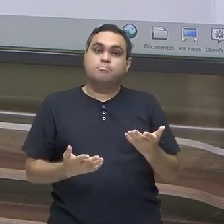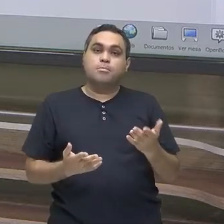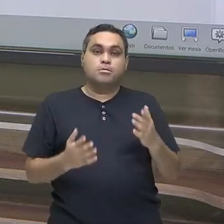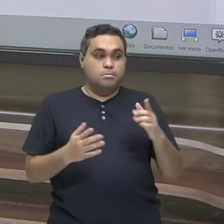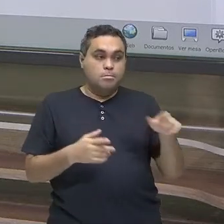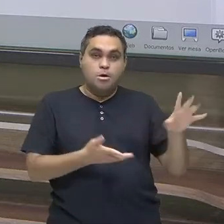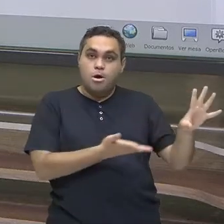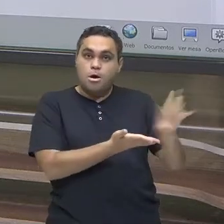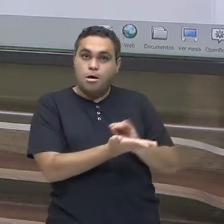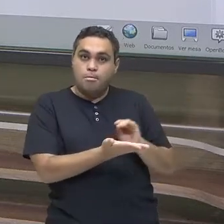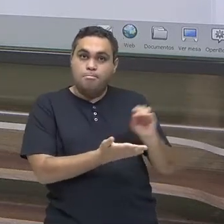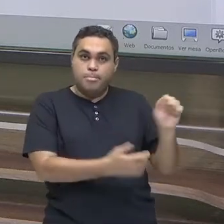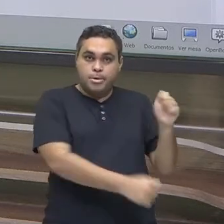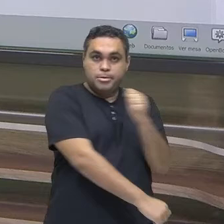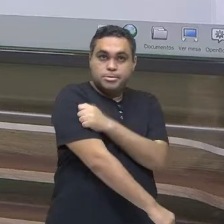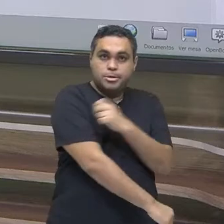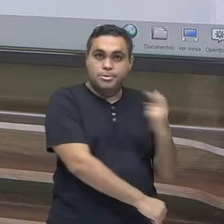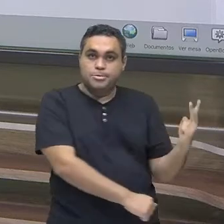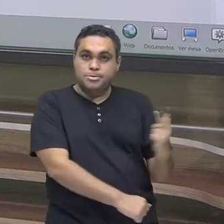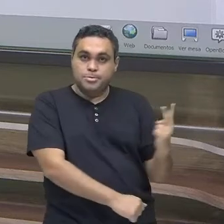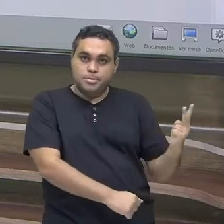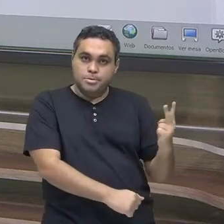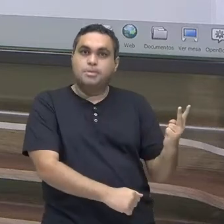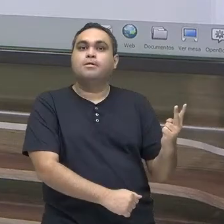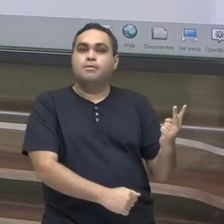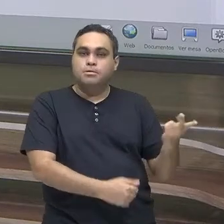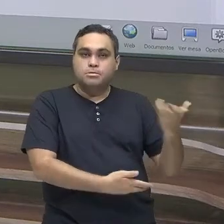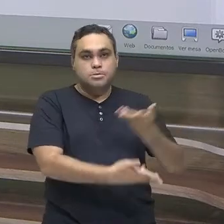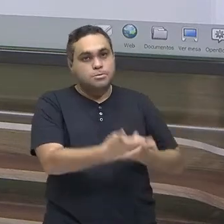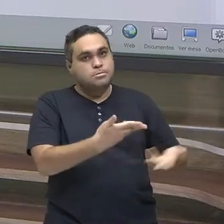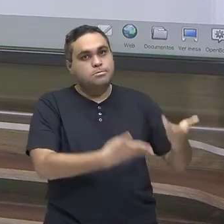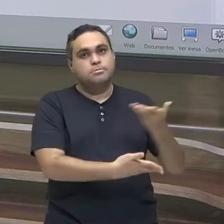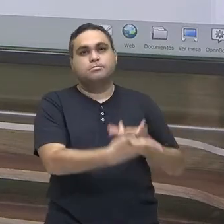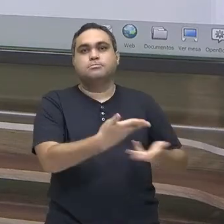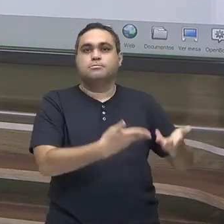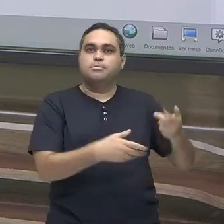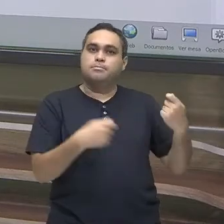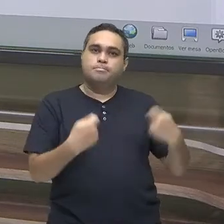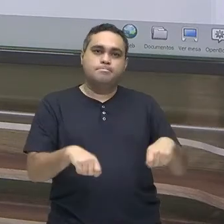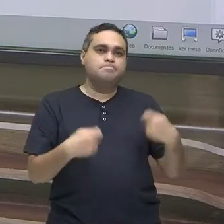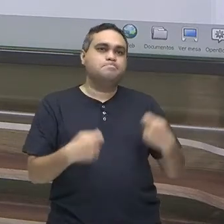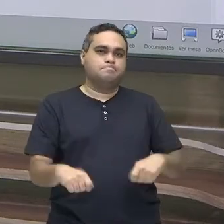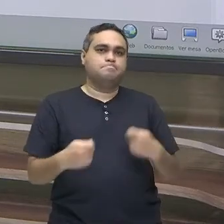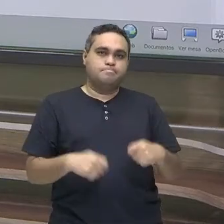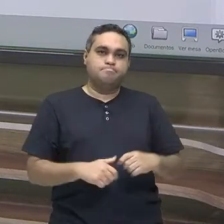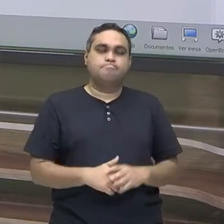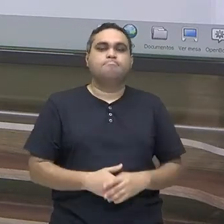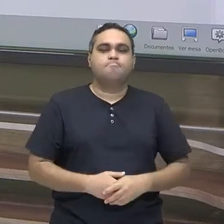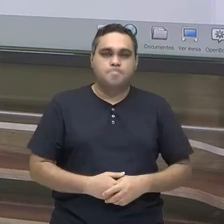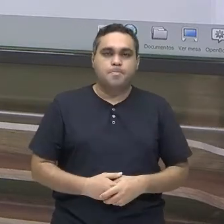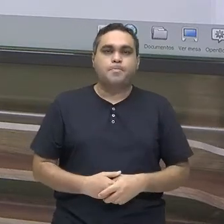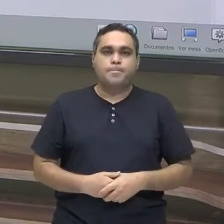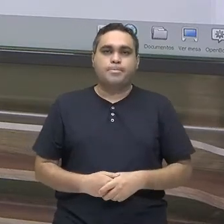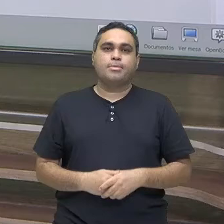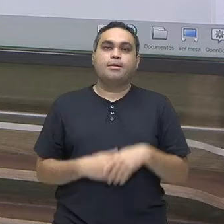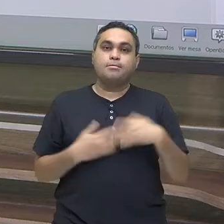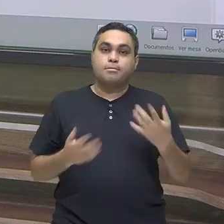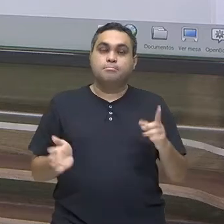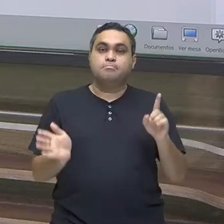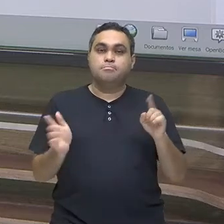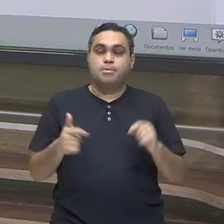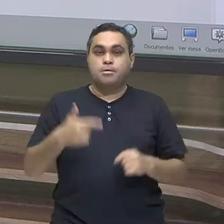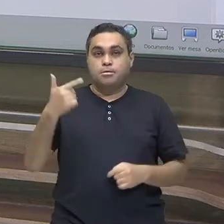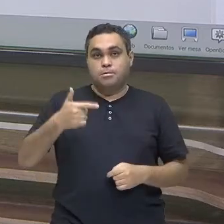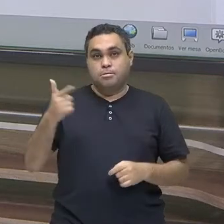sigam o exemplo do Edivandro e da Ana Clara e respondam a nossa questão. Está bem? Questão de número 2,